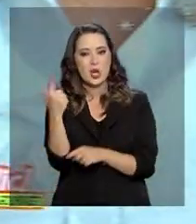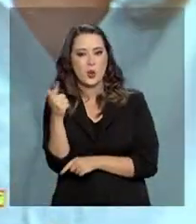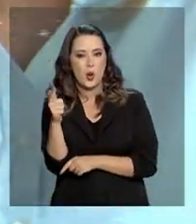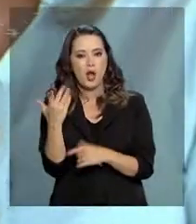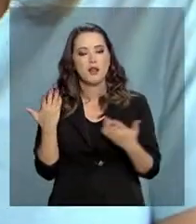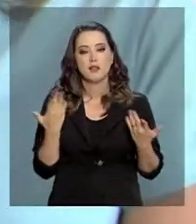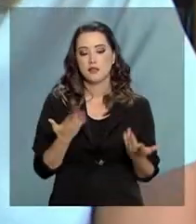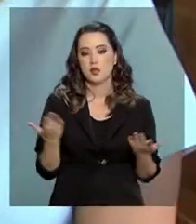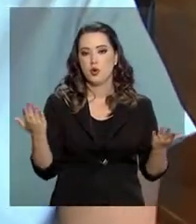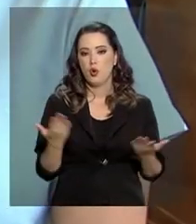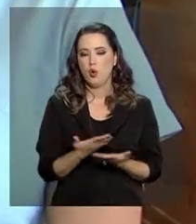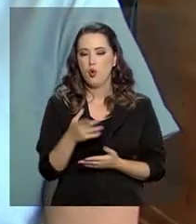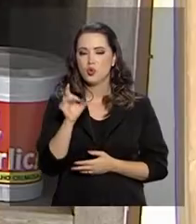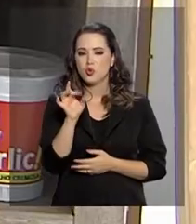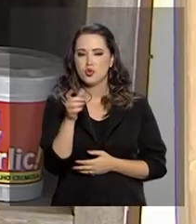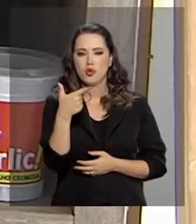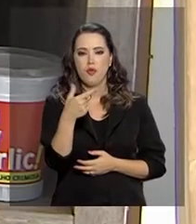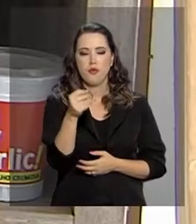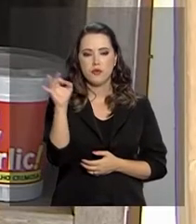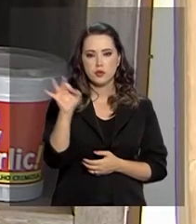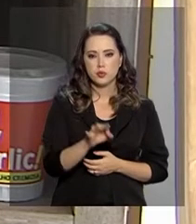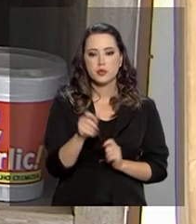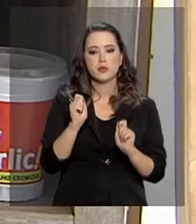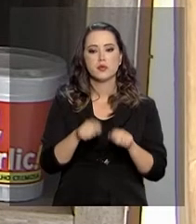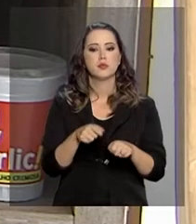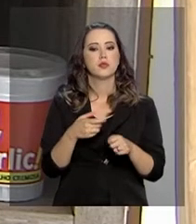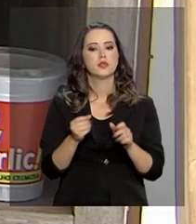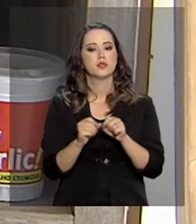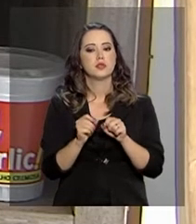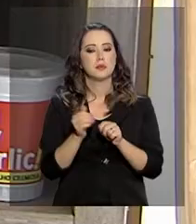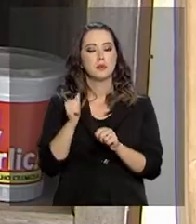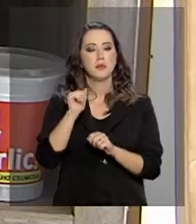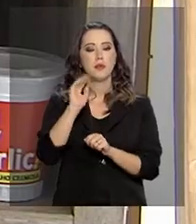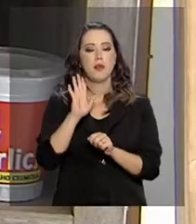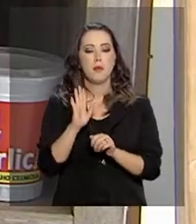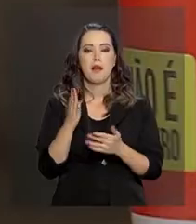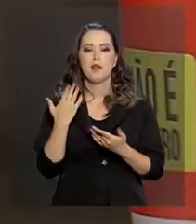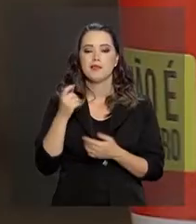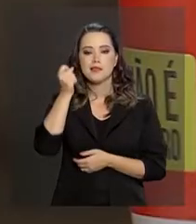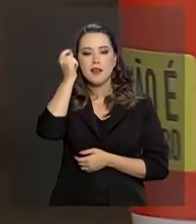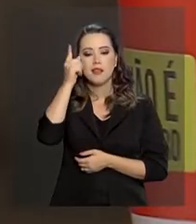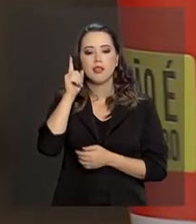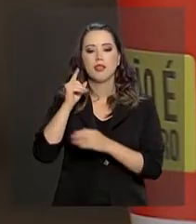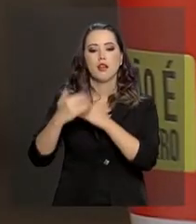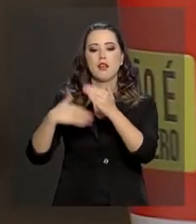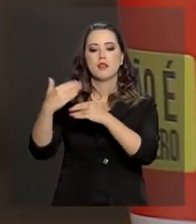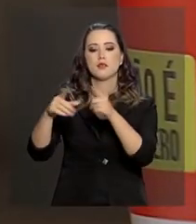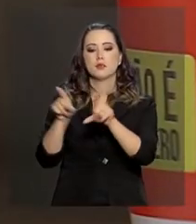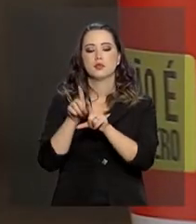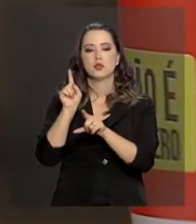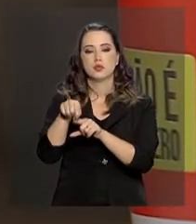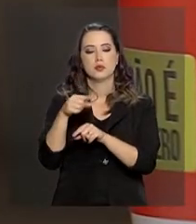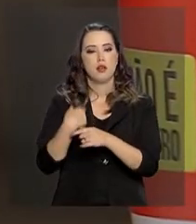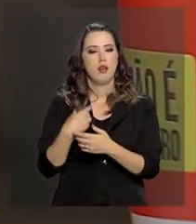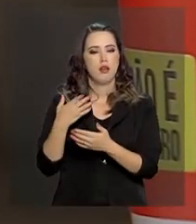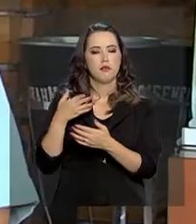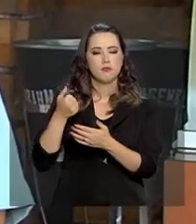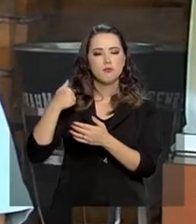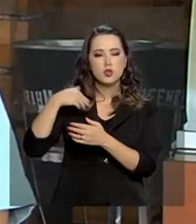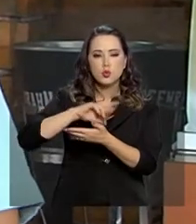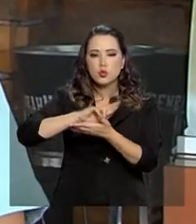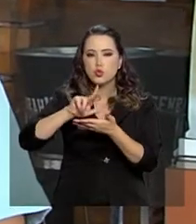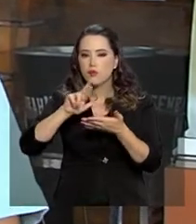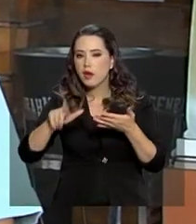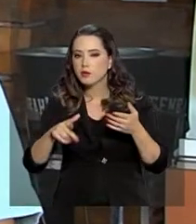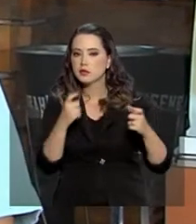apenas 20 por cento da sua capacidade a idéia é expandir a produção e ganhar novos mercados a